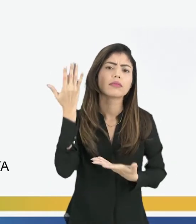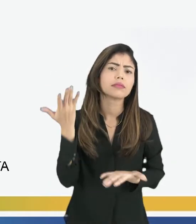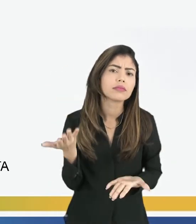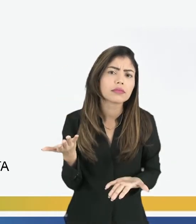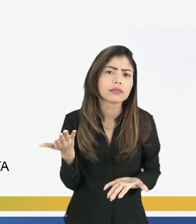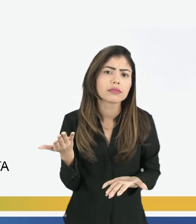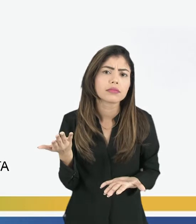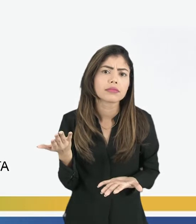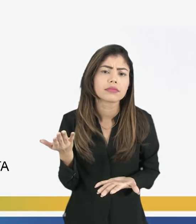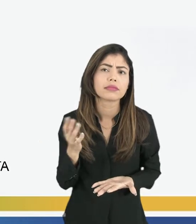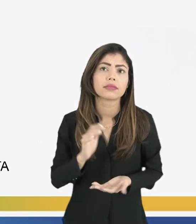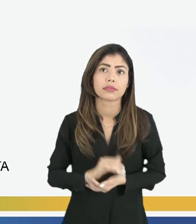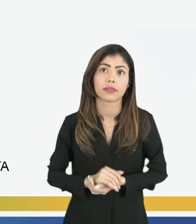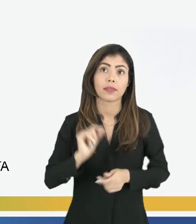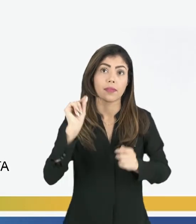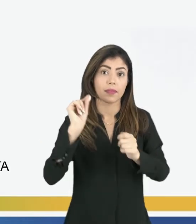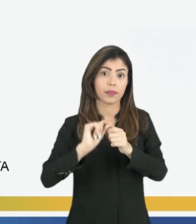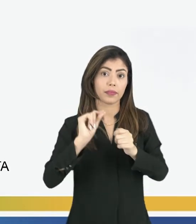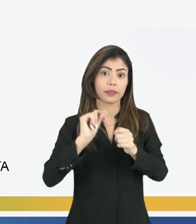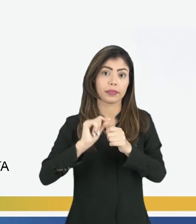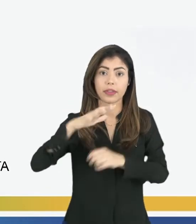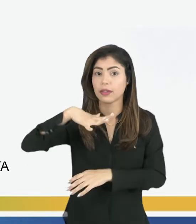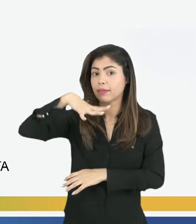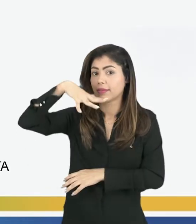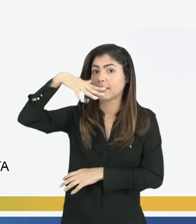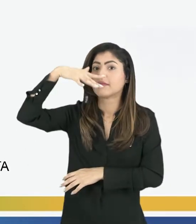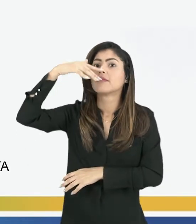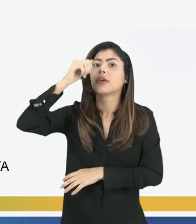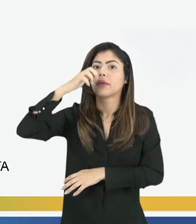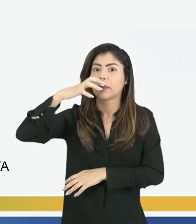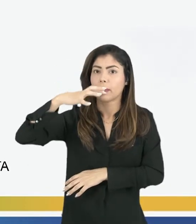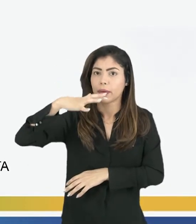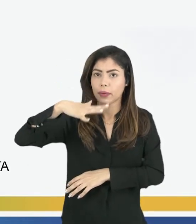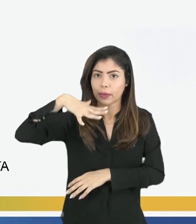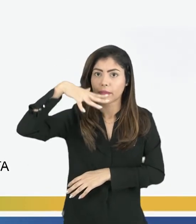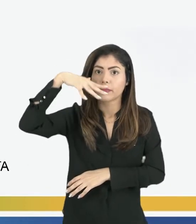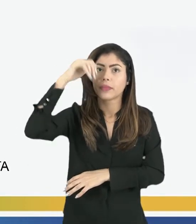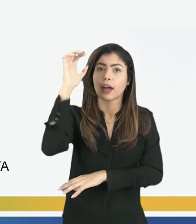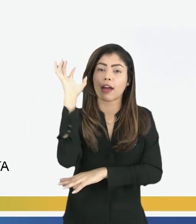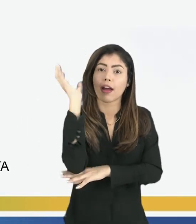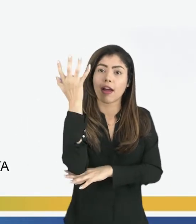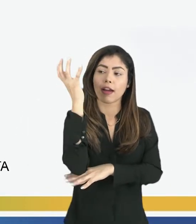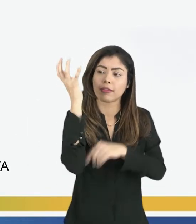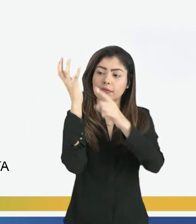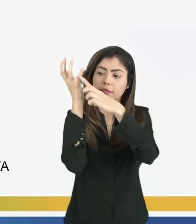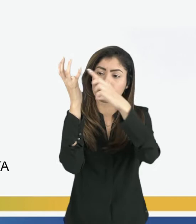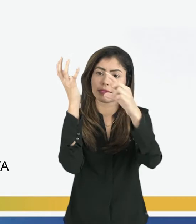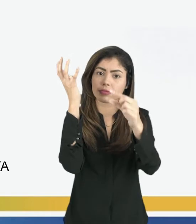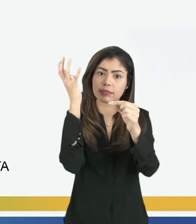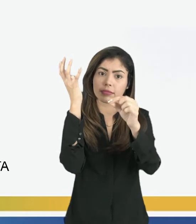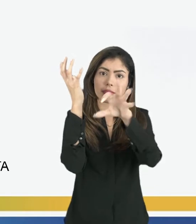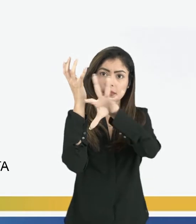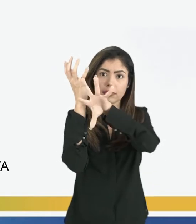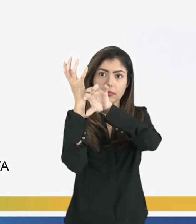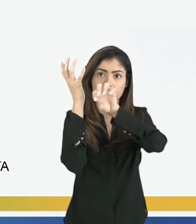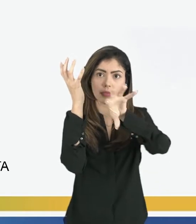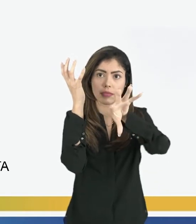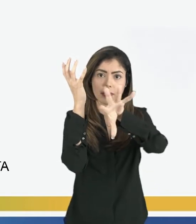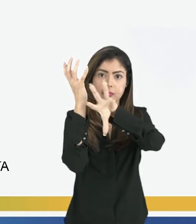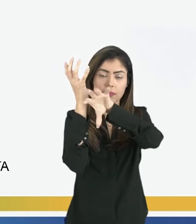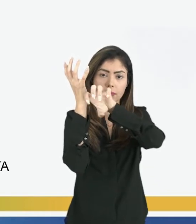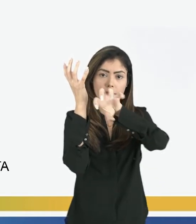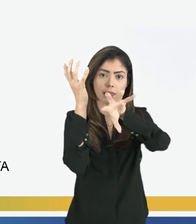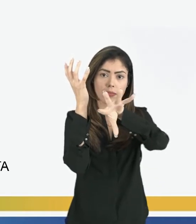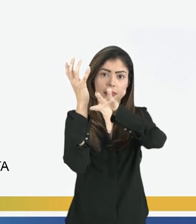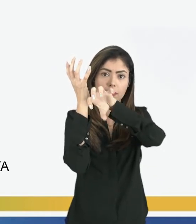folha? Fazem a planta respirar. É graças à folhinha, aquela folhinha verde, que